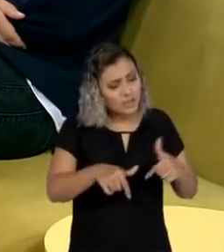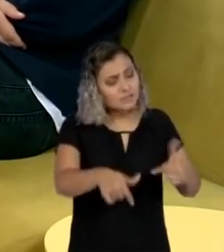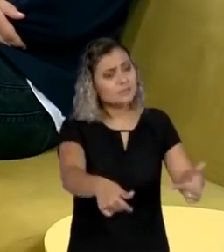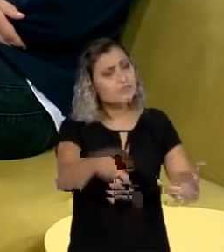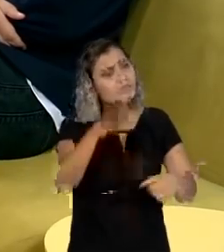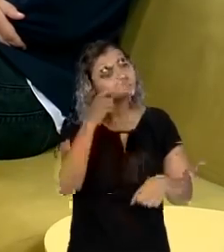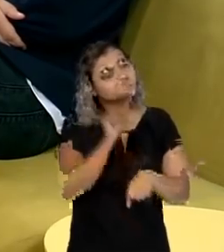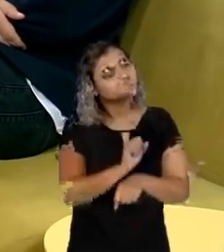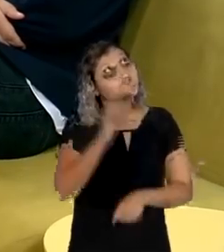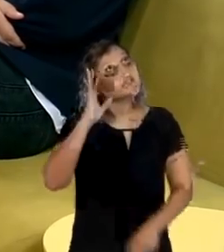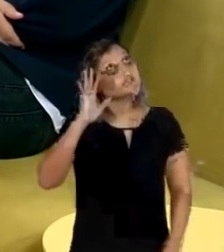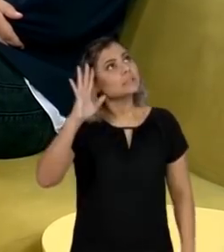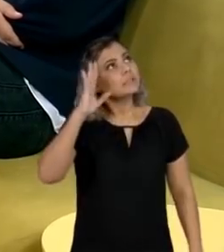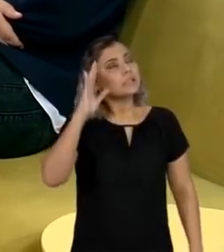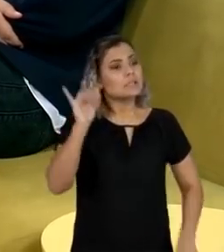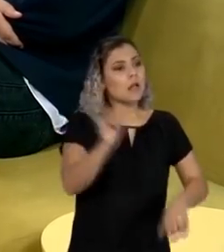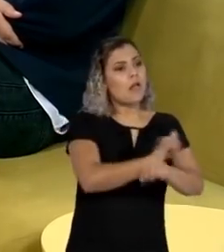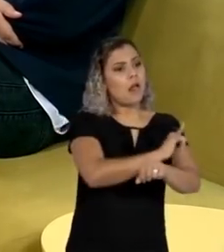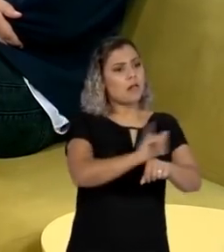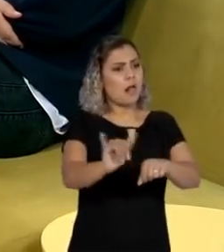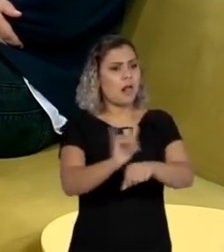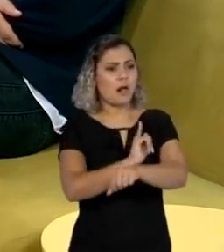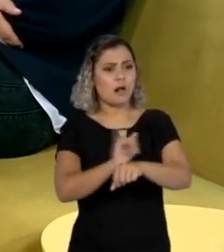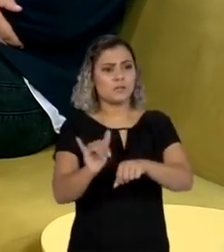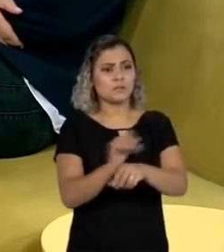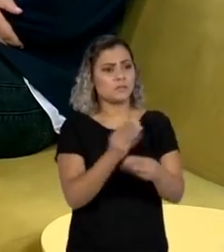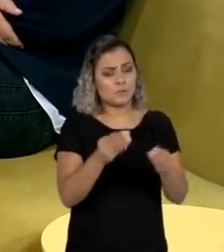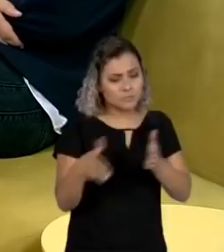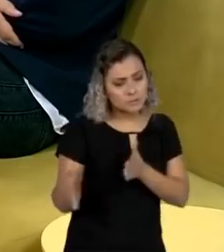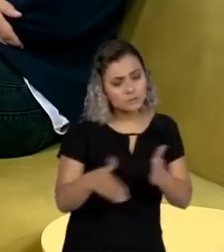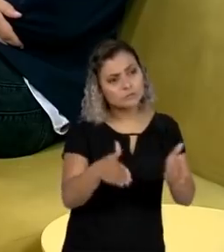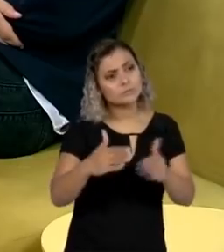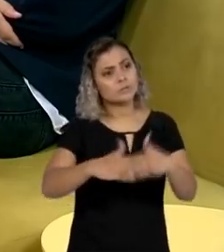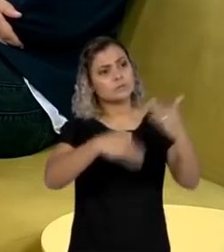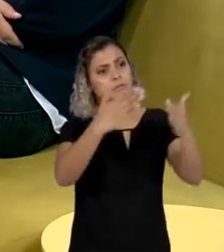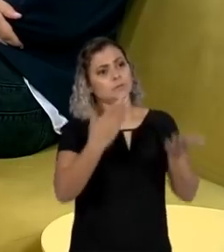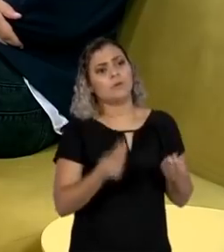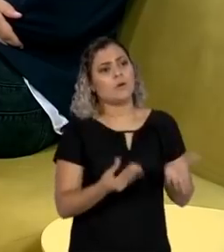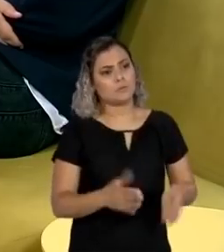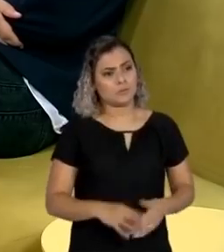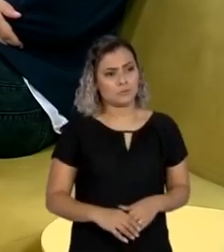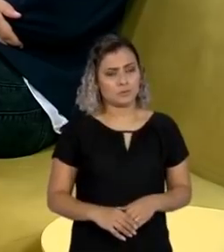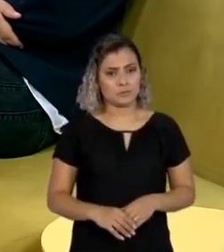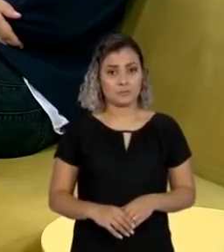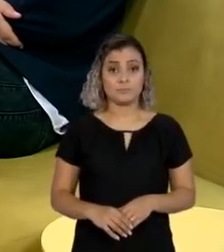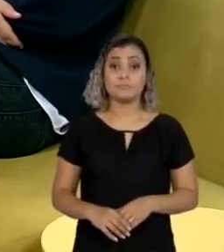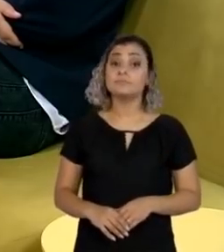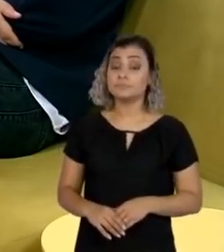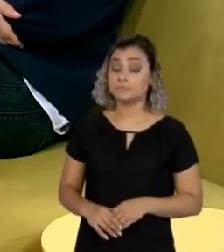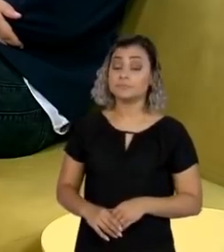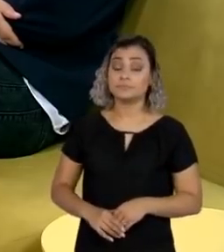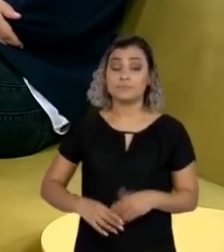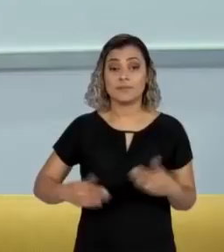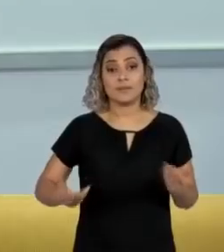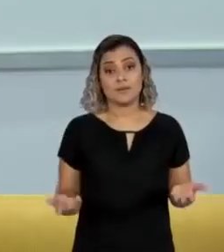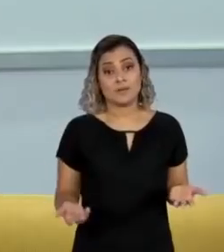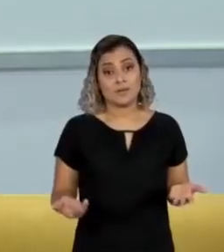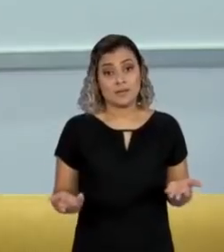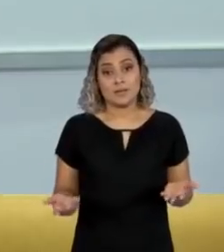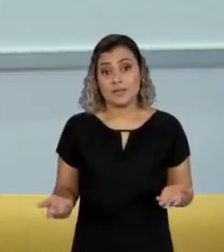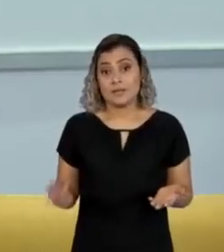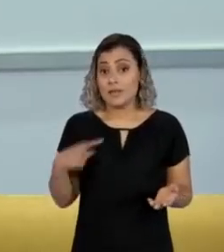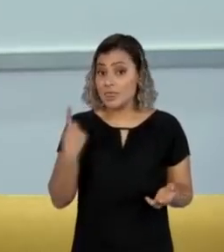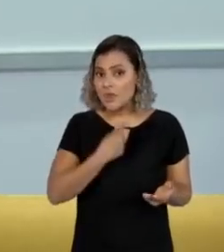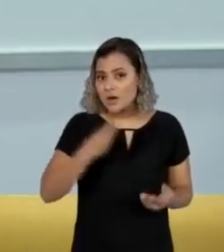pensar quais caminhos precisam ser trilhados, né, para mudar essa situação? Olha, Joyce, a